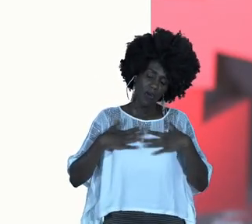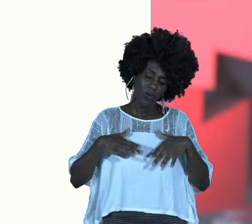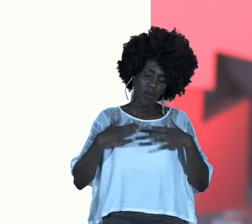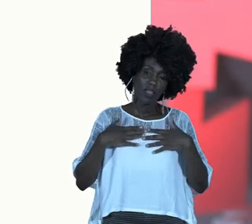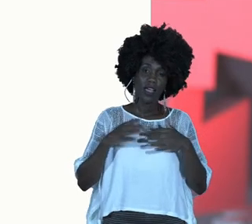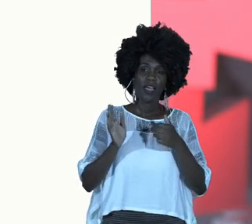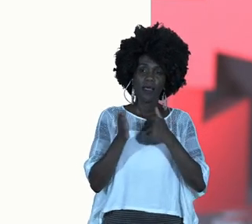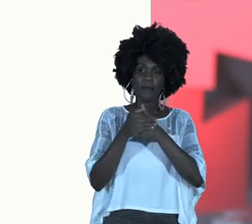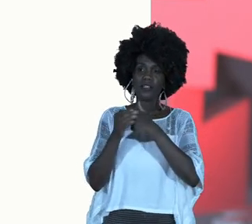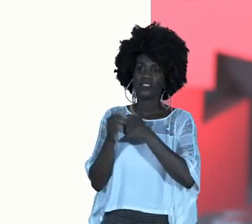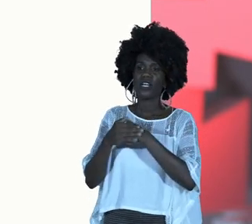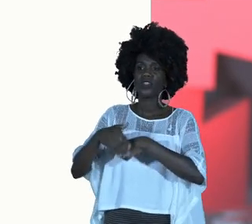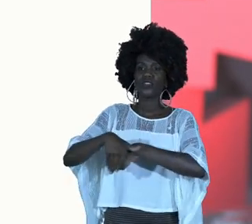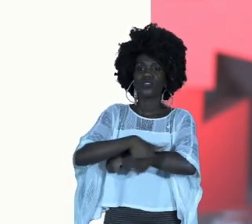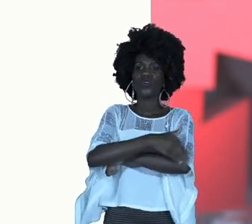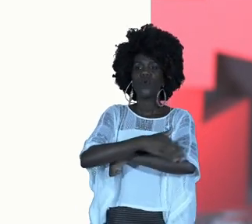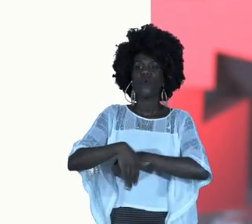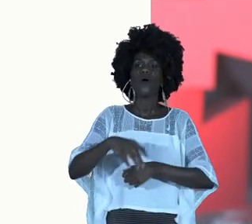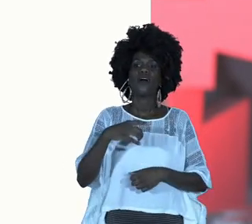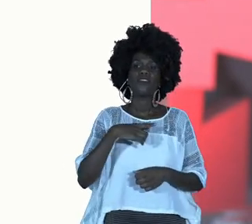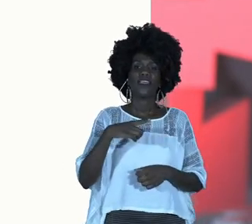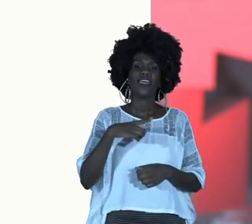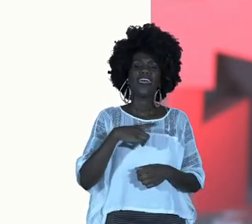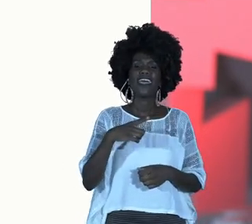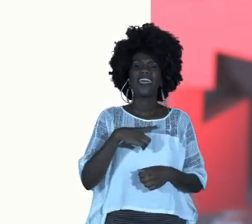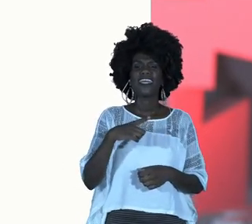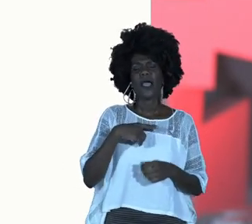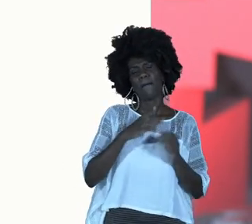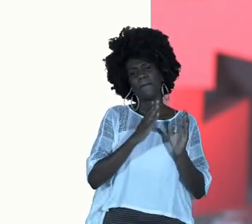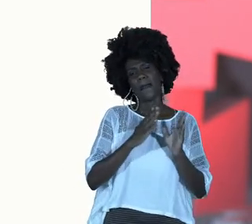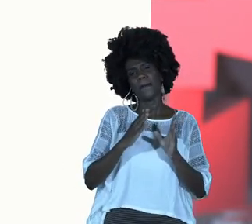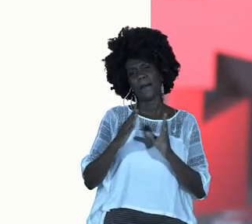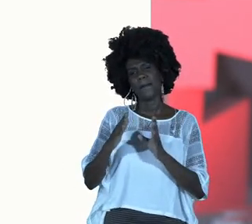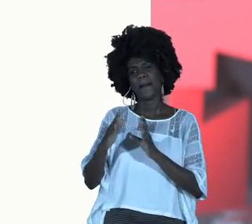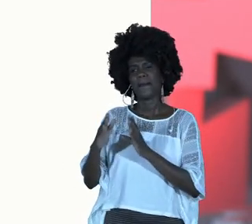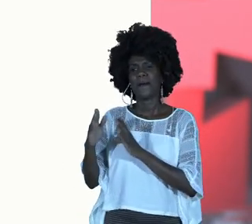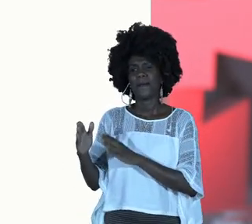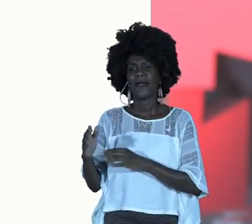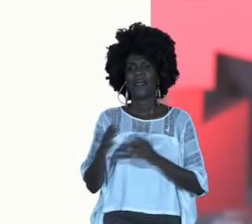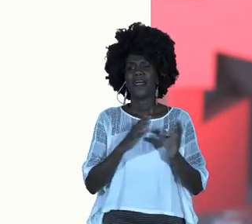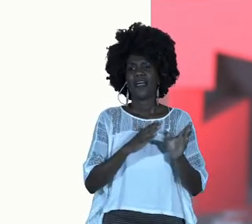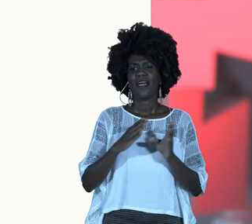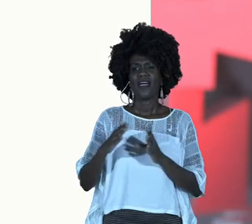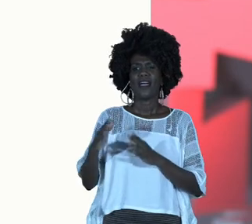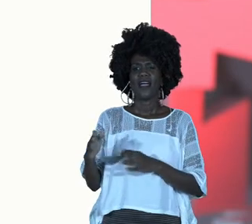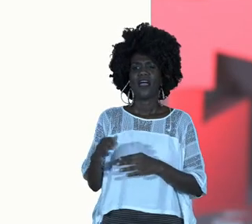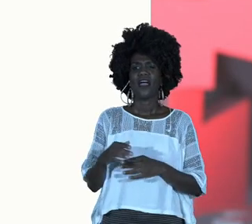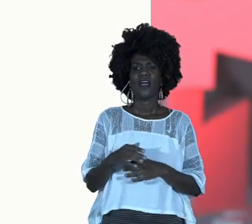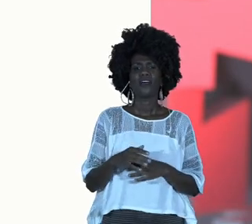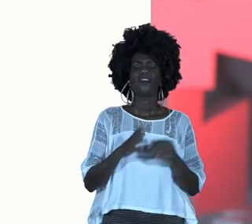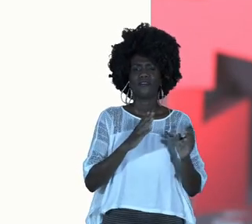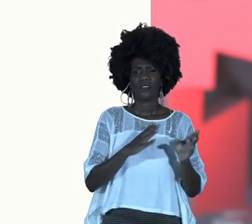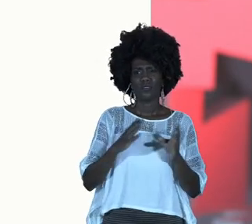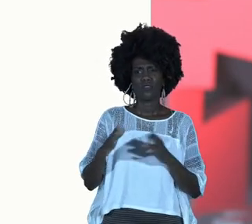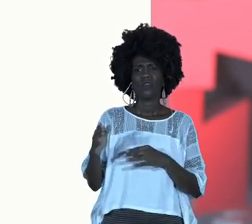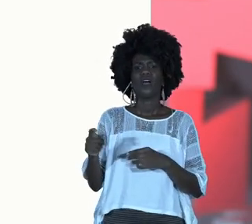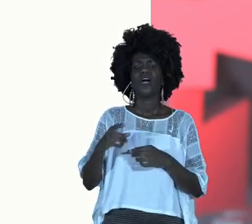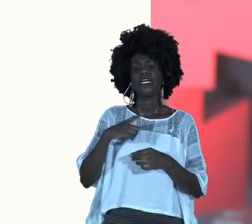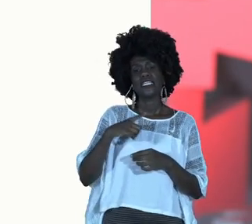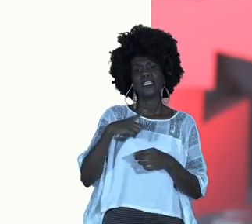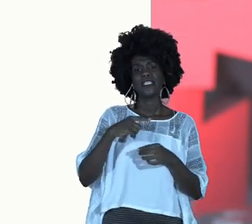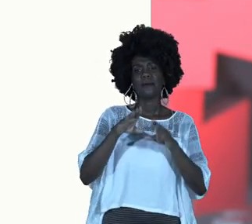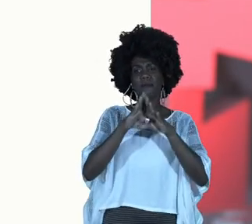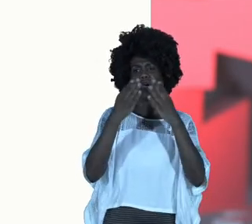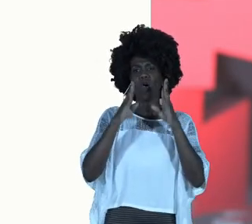Então, a partir dessa sequência, esse ritmo de portas,